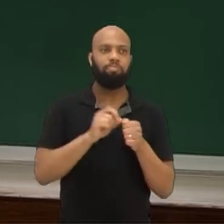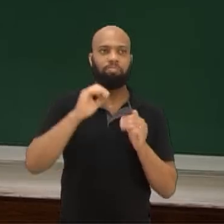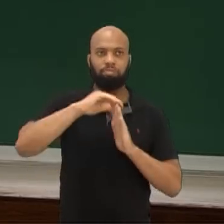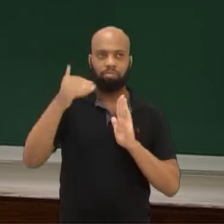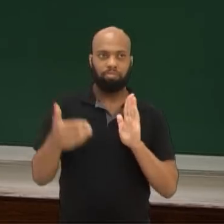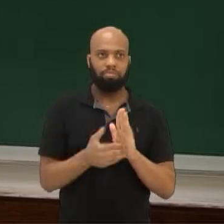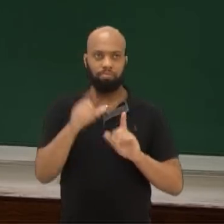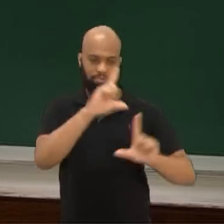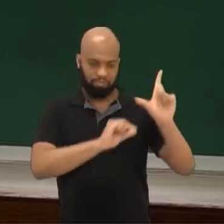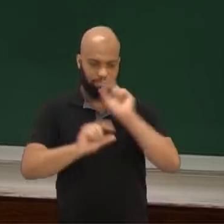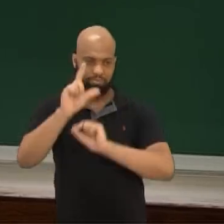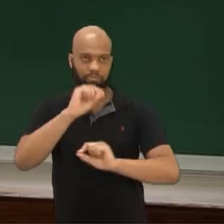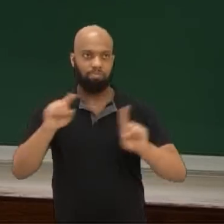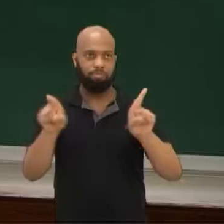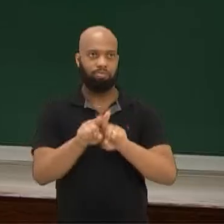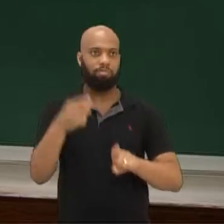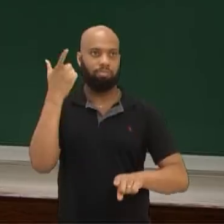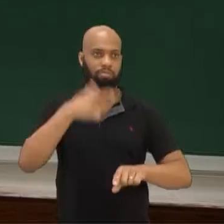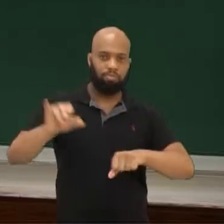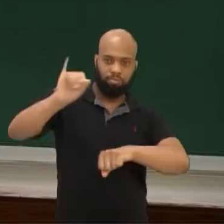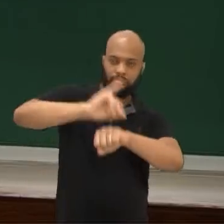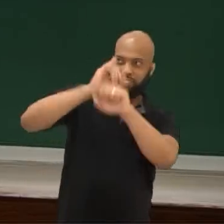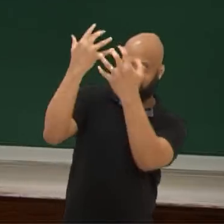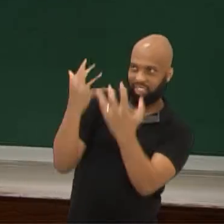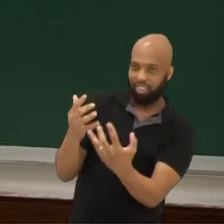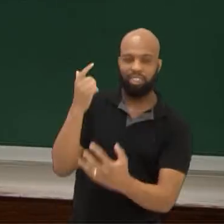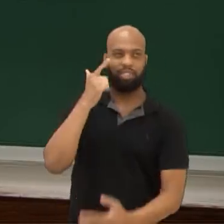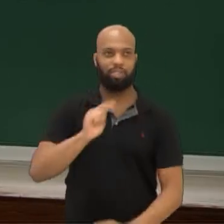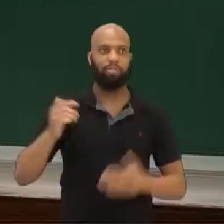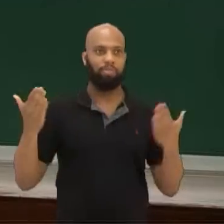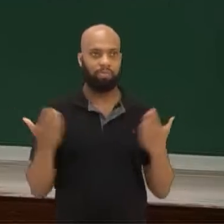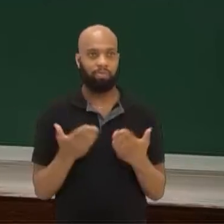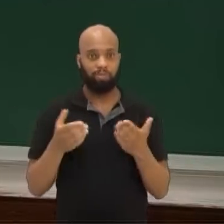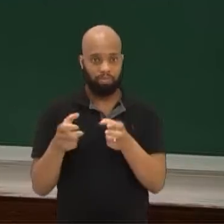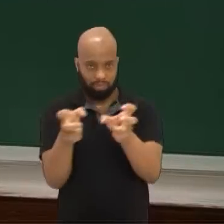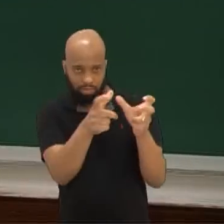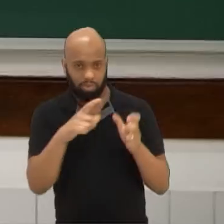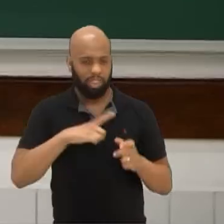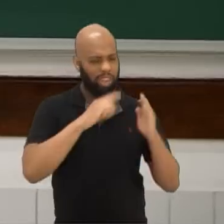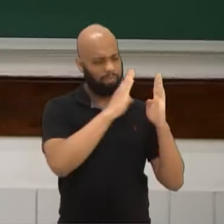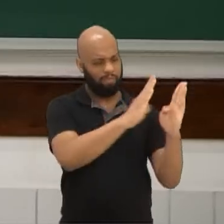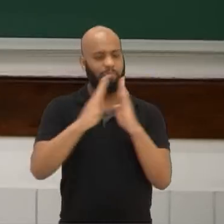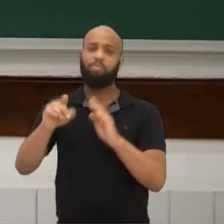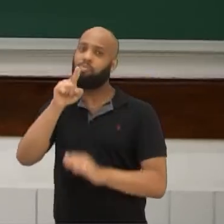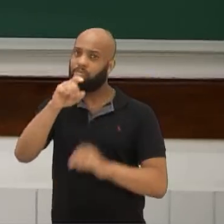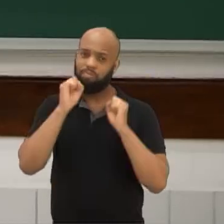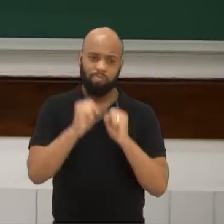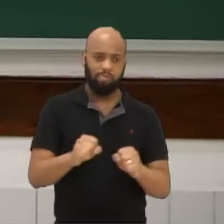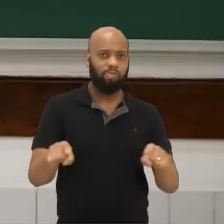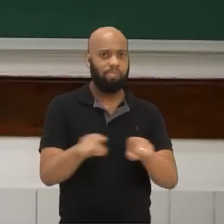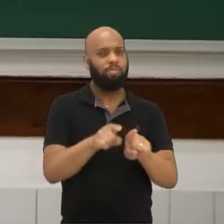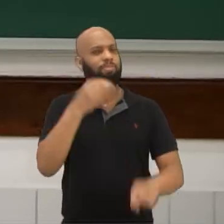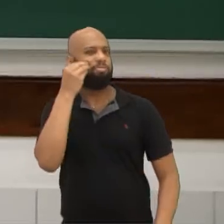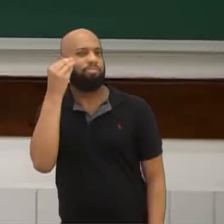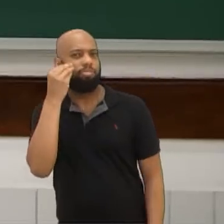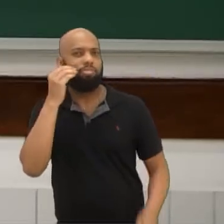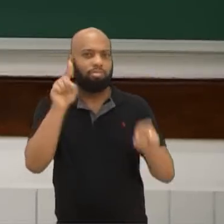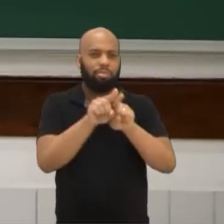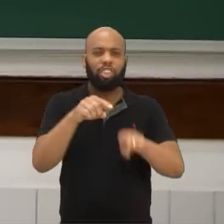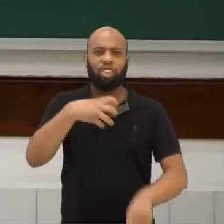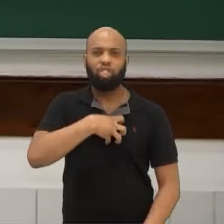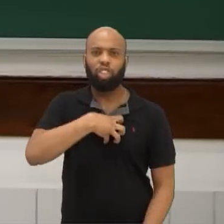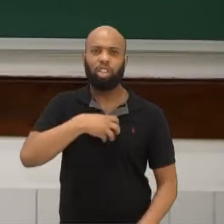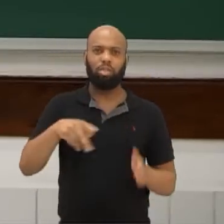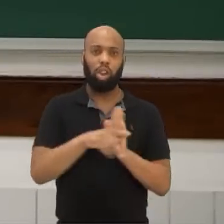todas as estrelas e atingir nossa relíquia, ok? Esse jogo tem várias fases. Vocês podem ir testando e colocando na